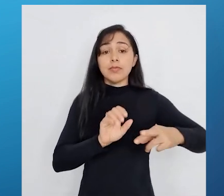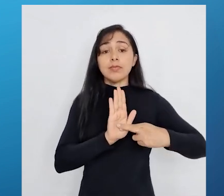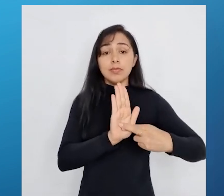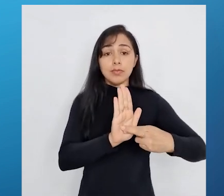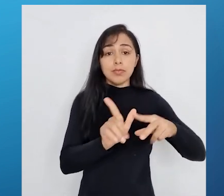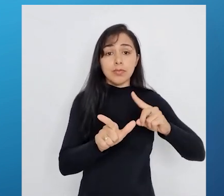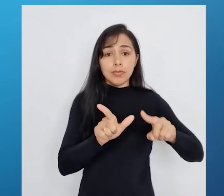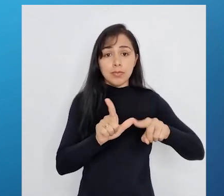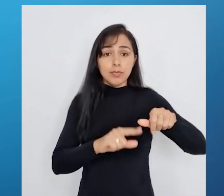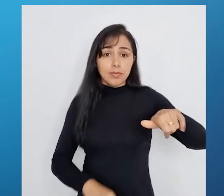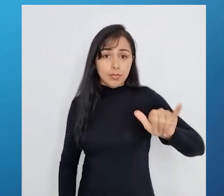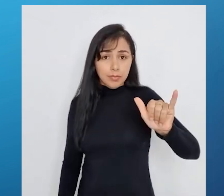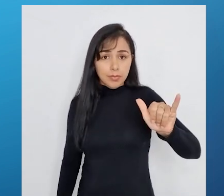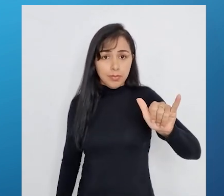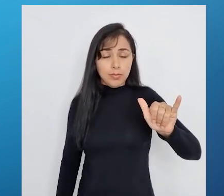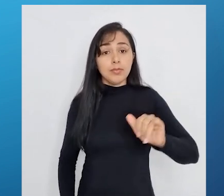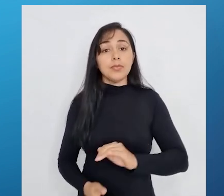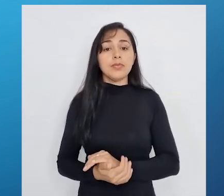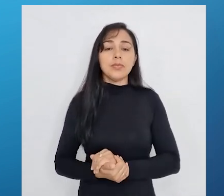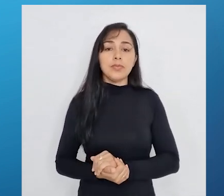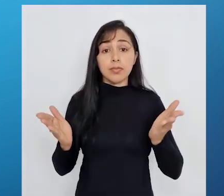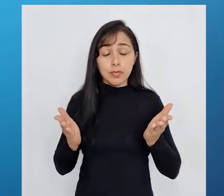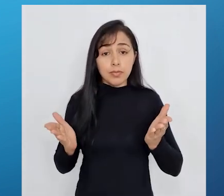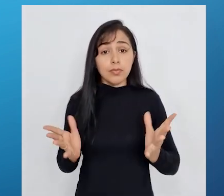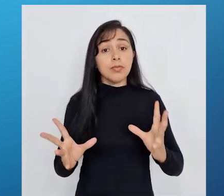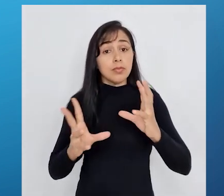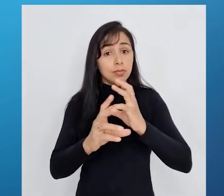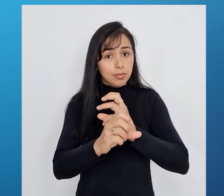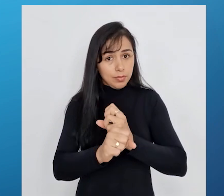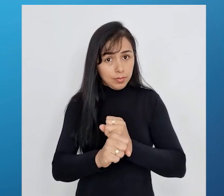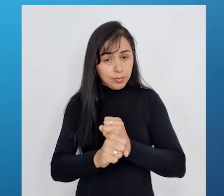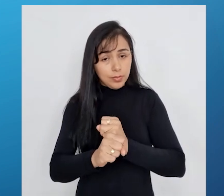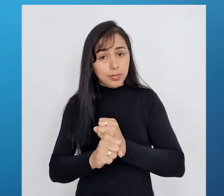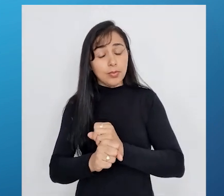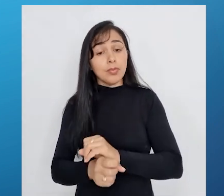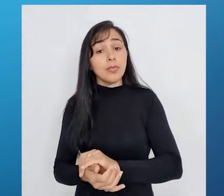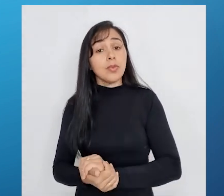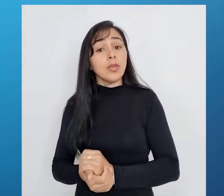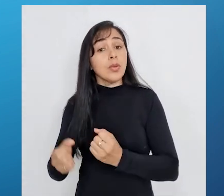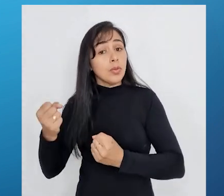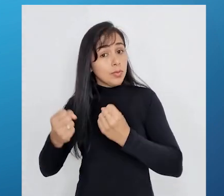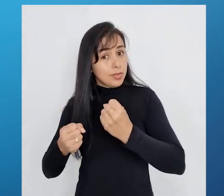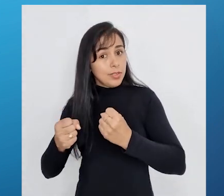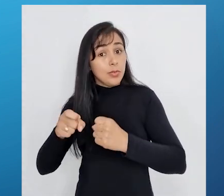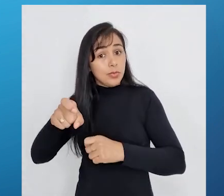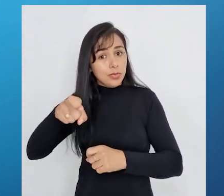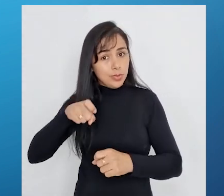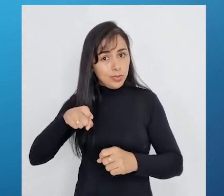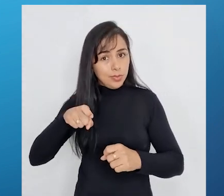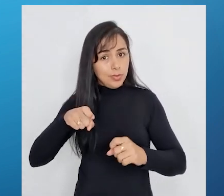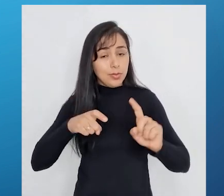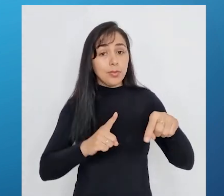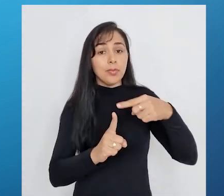bom? Então se eu pegar os carros e somar com as motos,